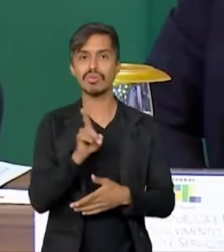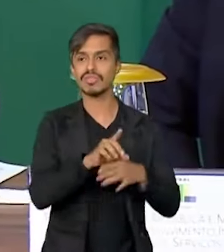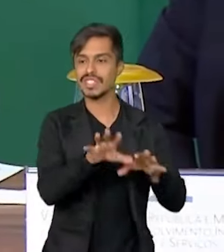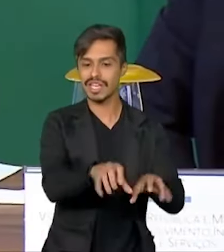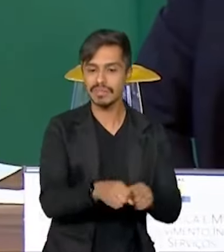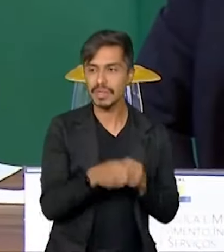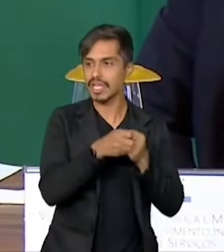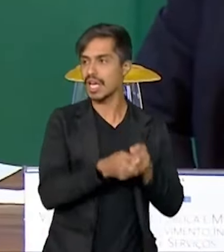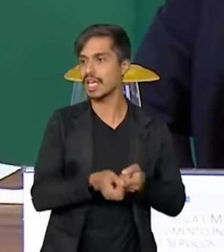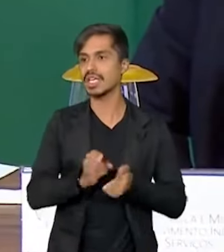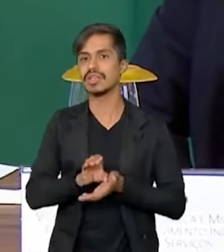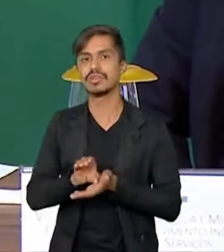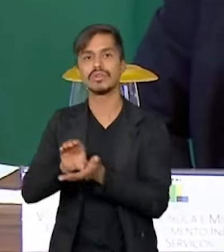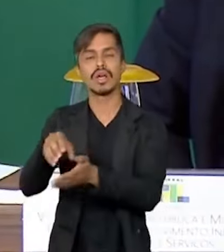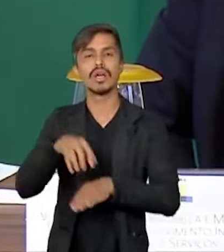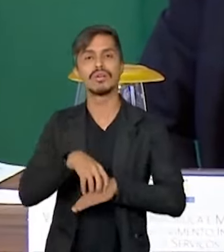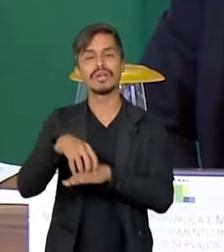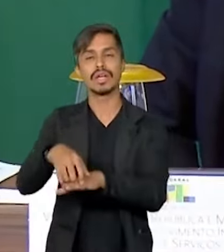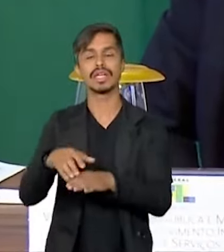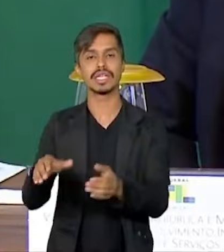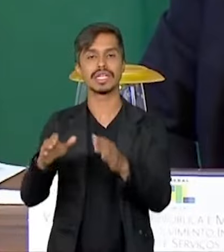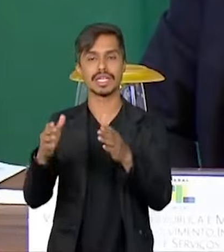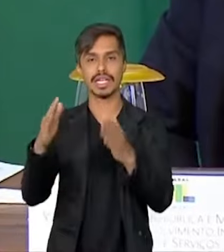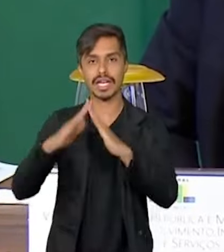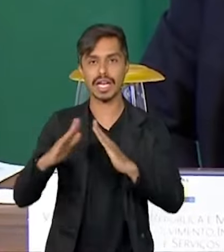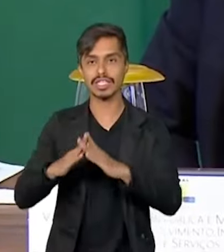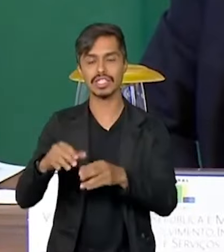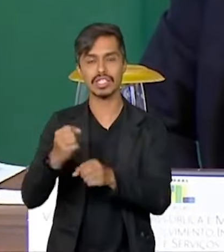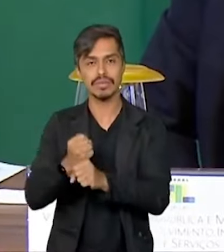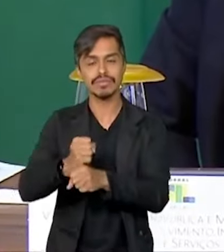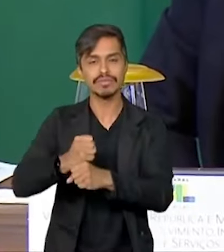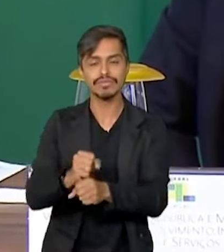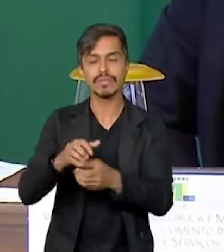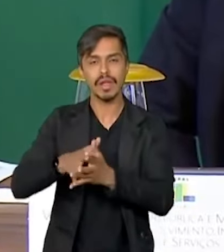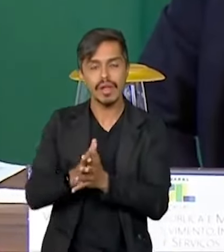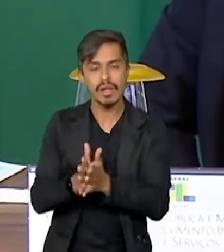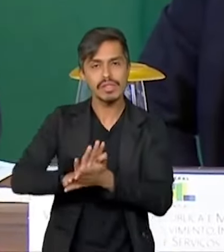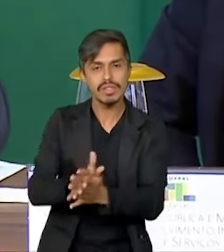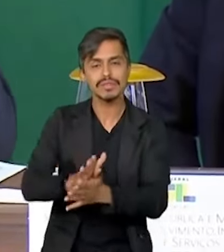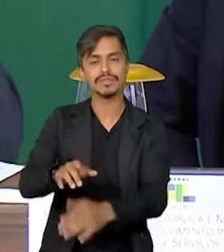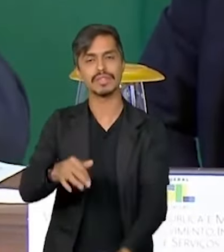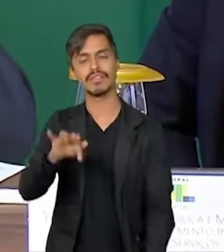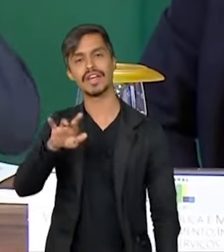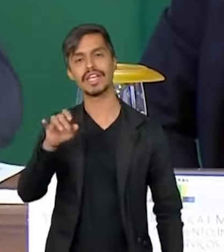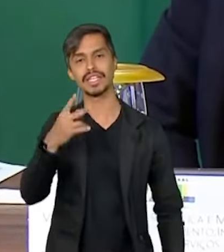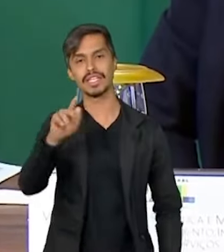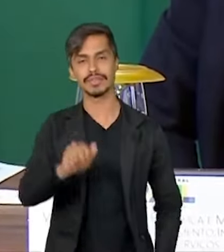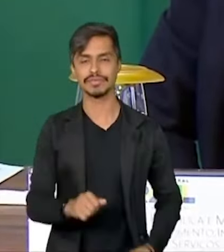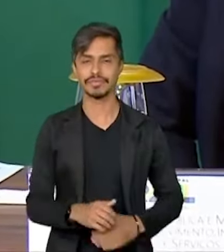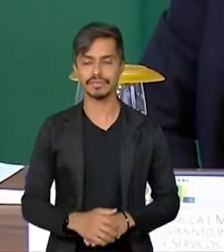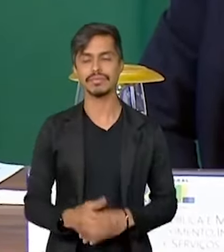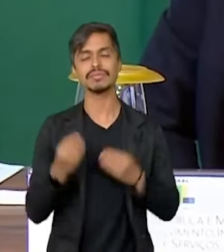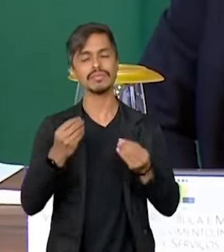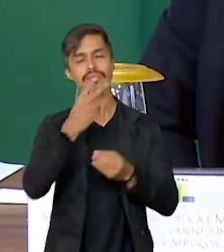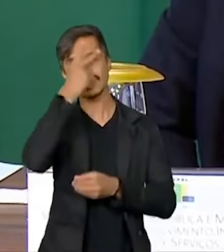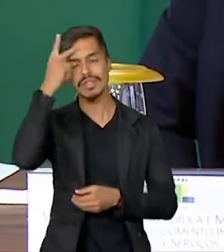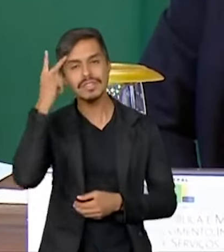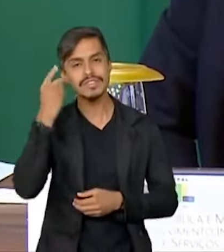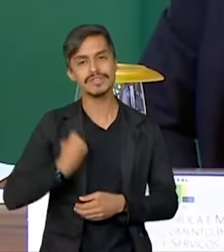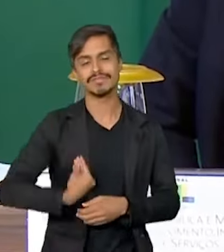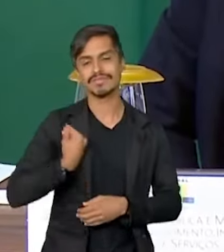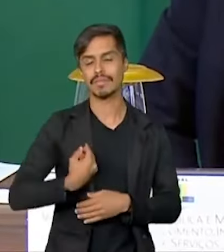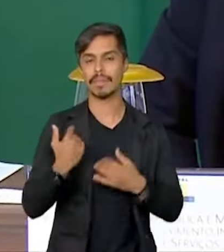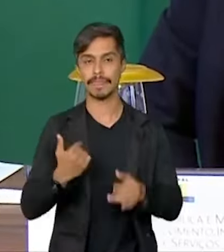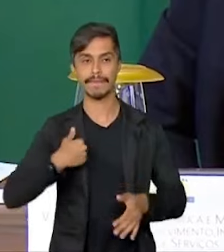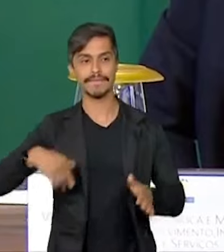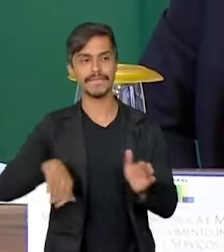farinha. Então, eu queria ver como é que eles vivem, como é que as crianças vivem, como é que as mulheres vivem. Eu cheguei